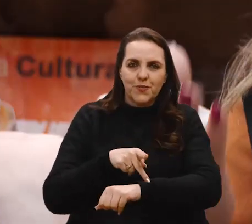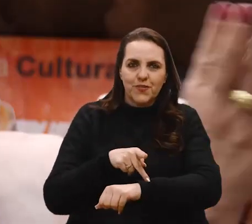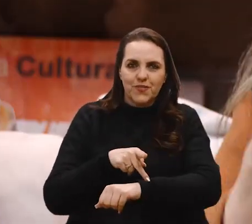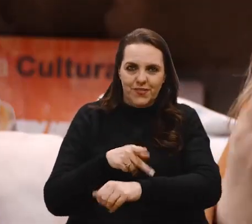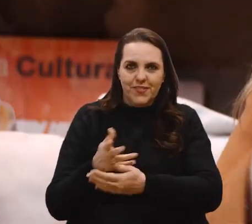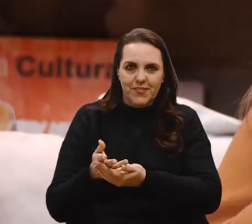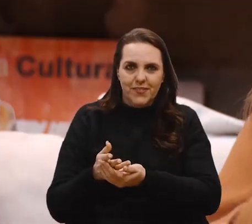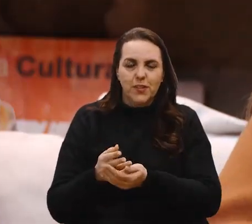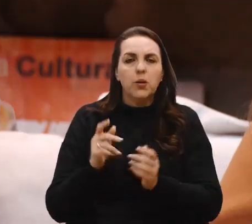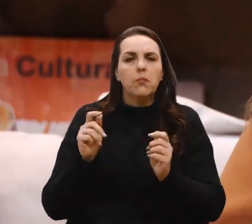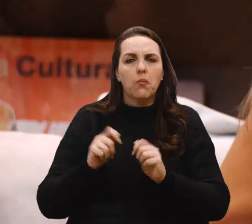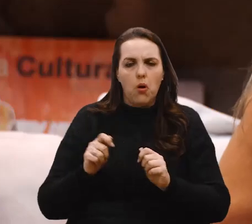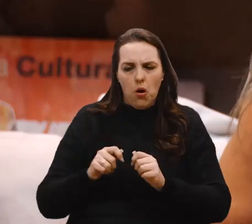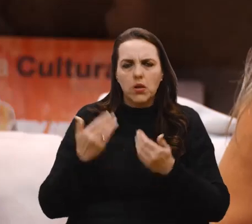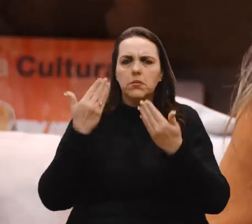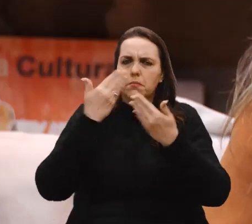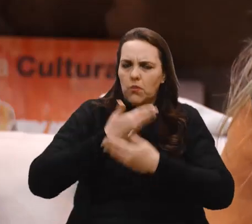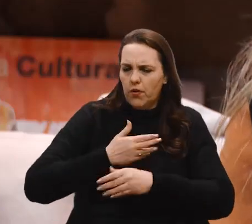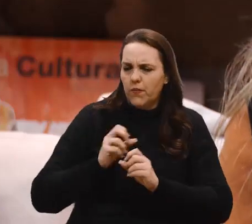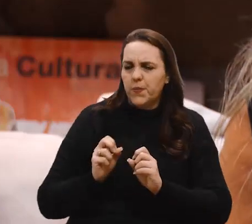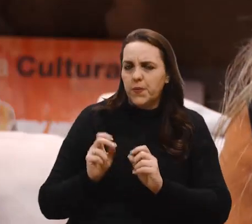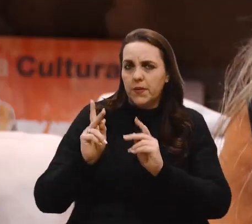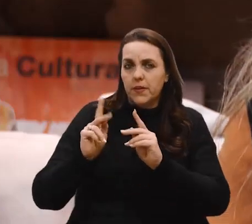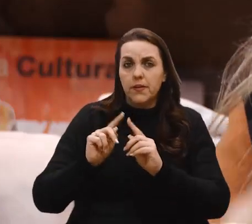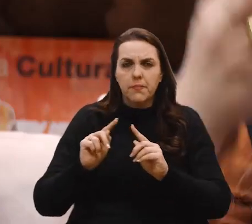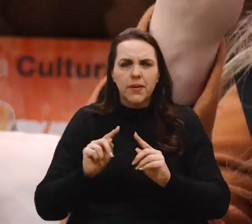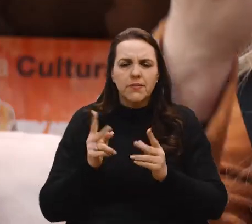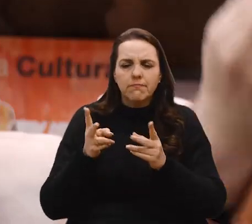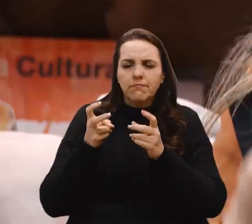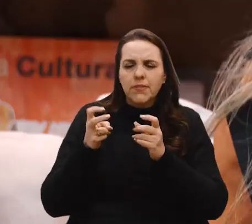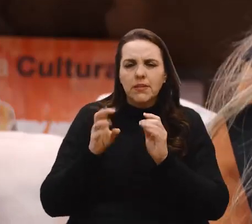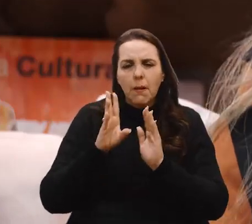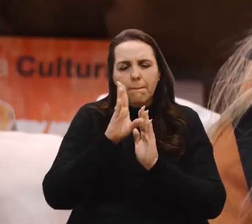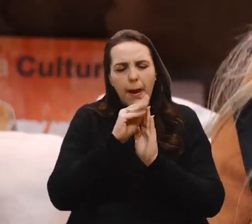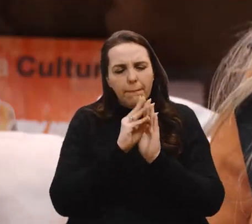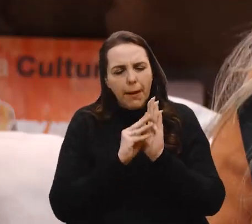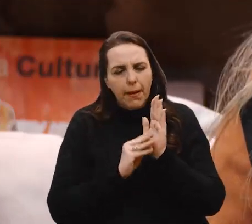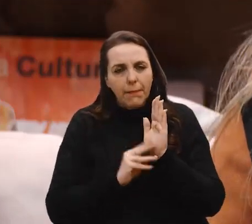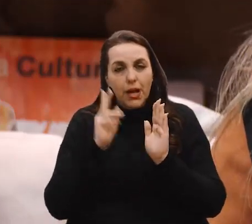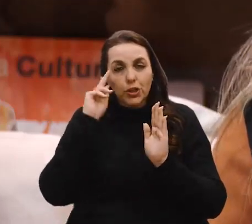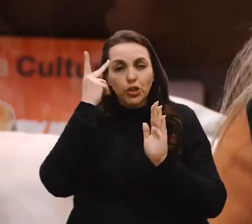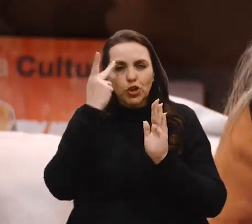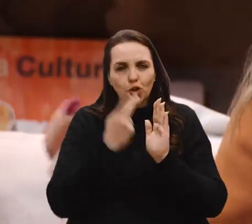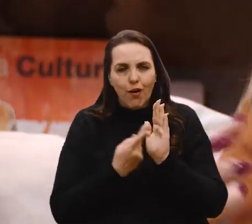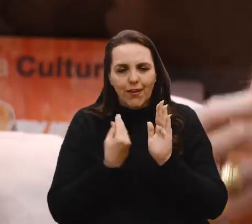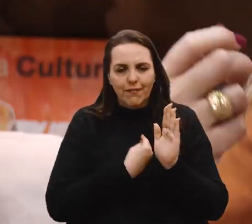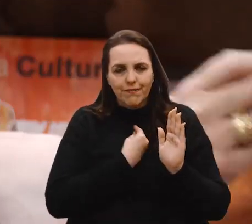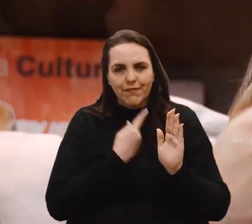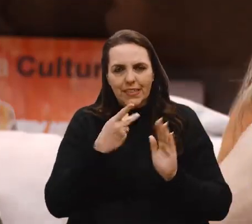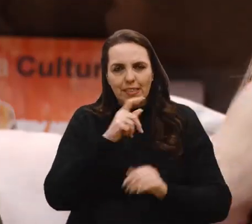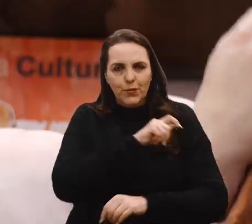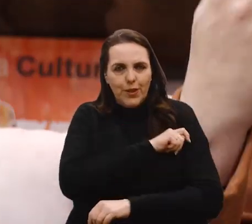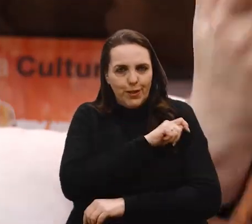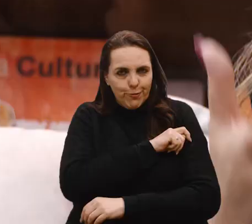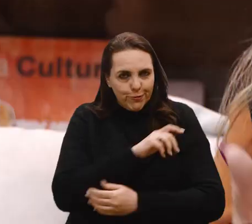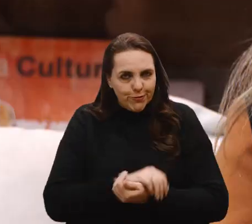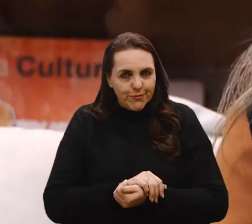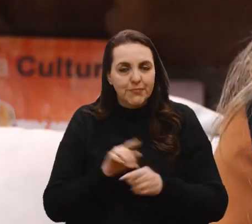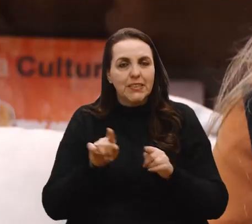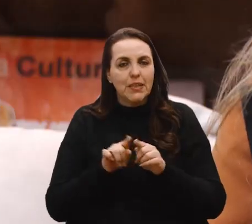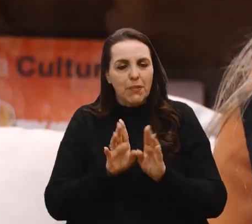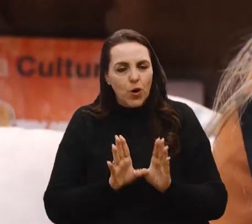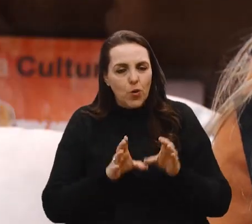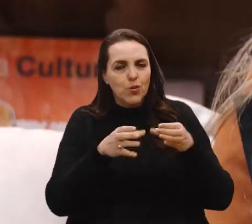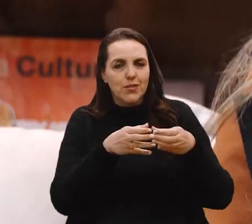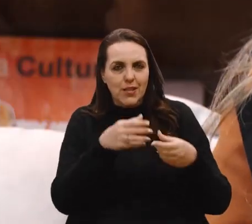ela não que não possa ter uma prova, mas ela vai fazer o quê? Ela vai ter todo o histórico do aluno, ela vai ter o conselho de